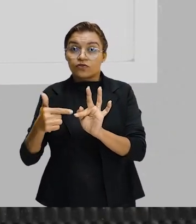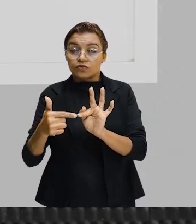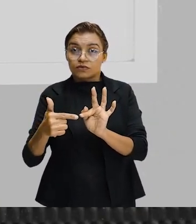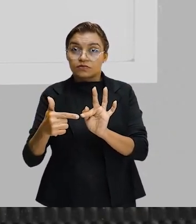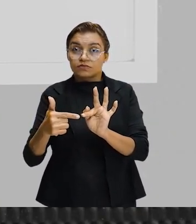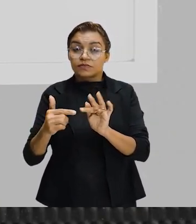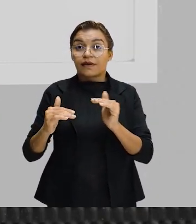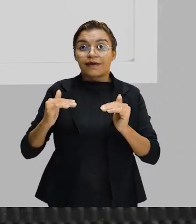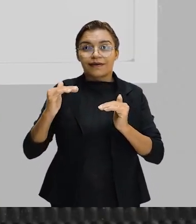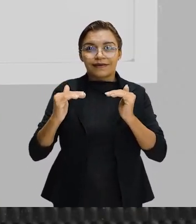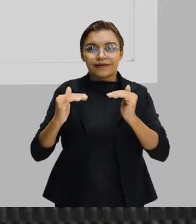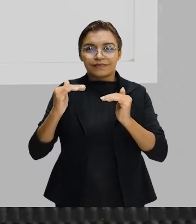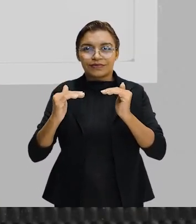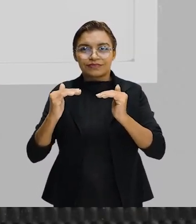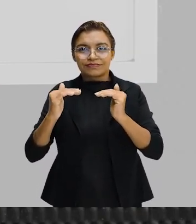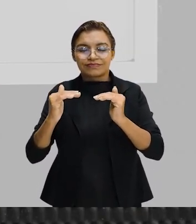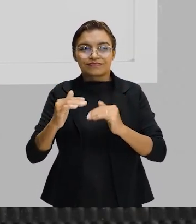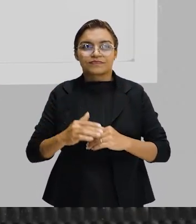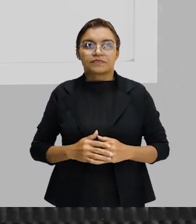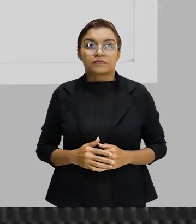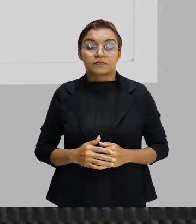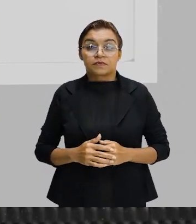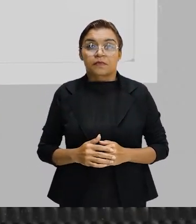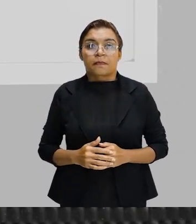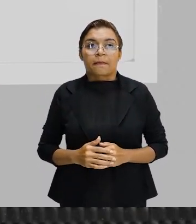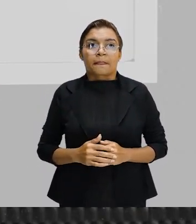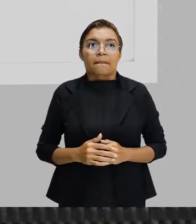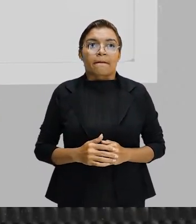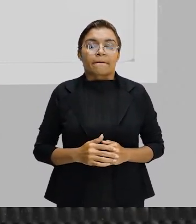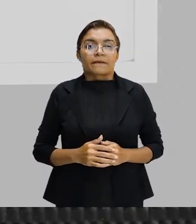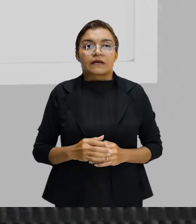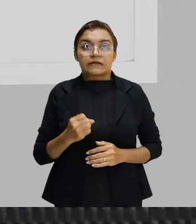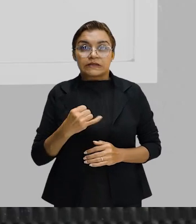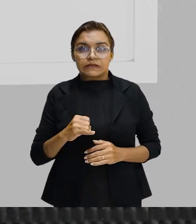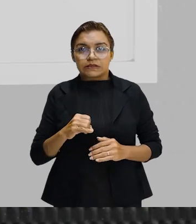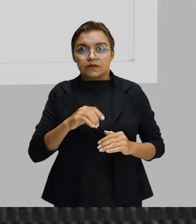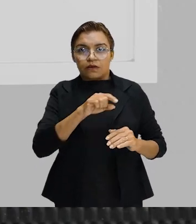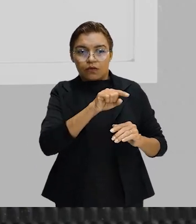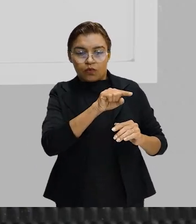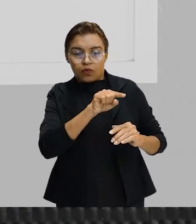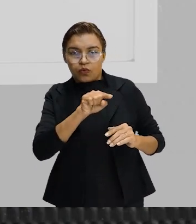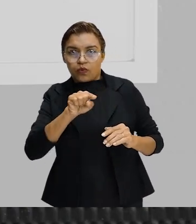Certo? Se eu pegar na horizontal agora,